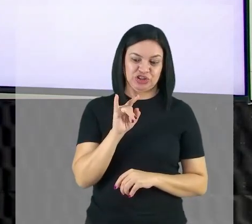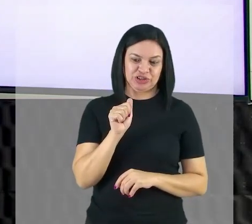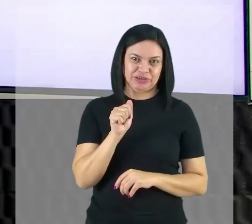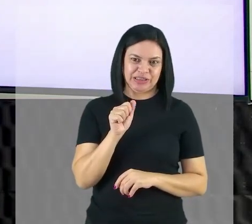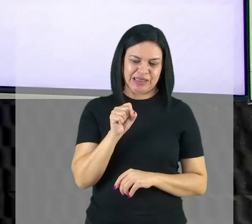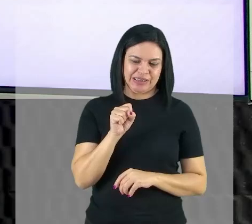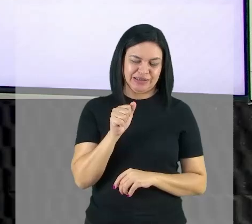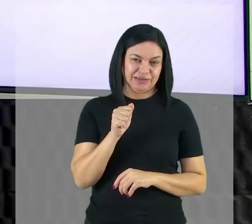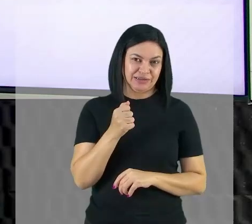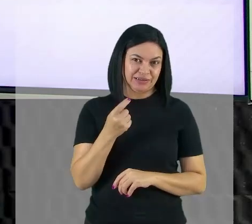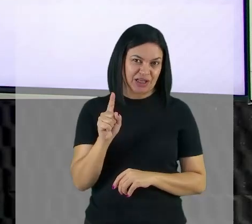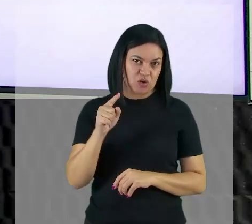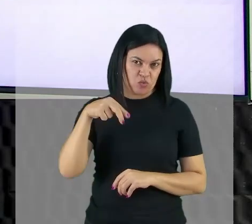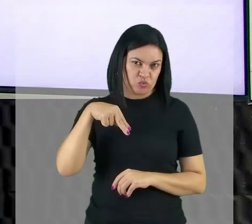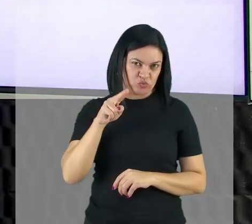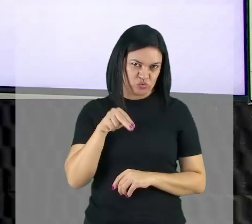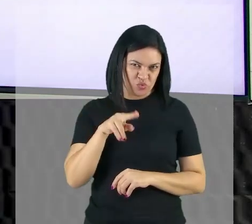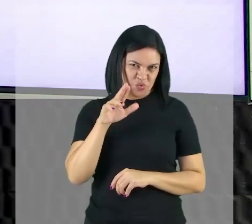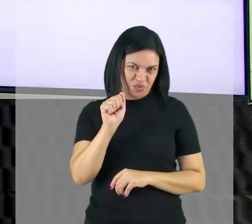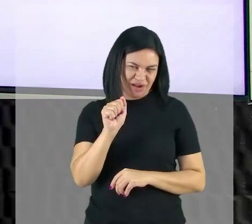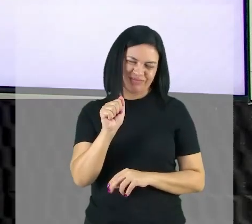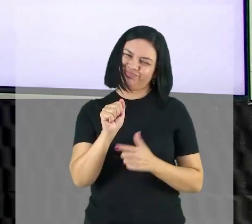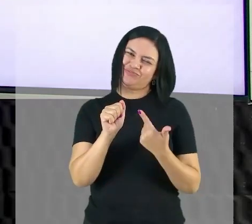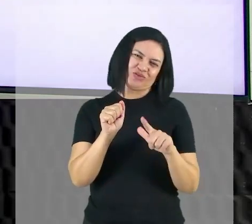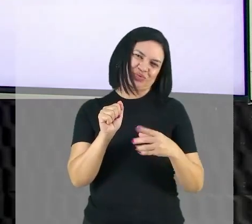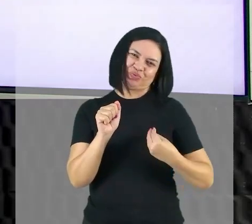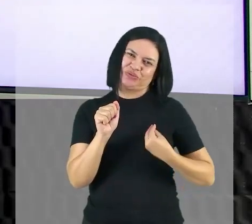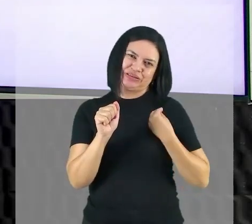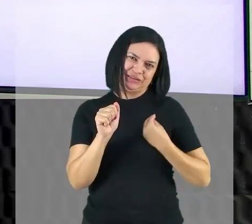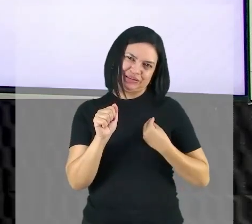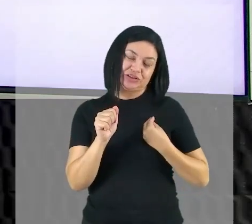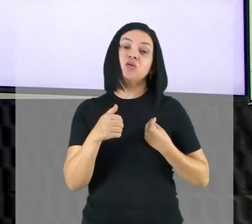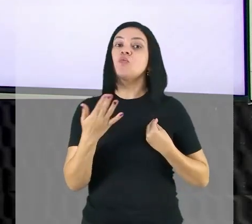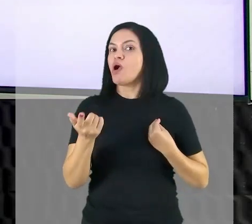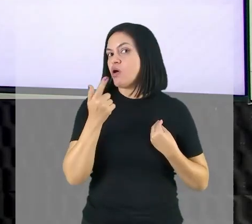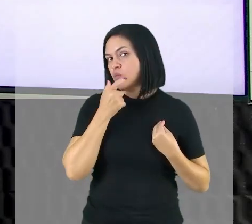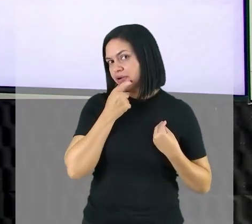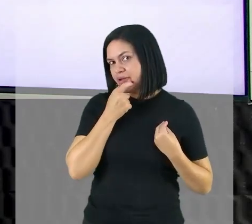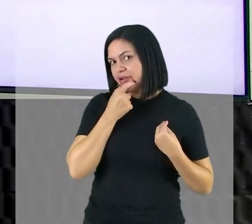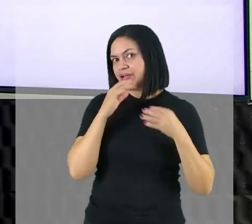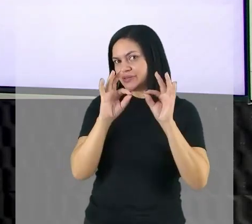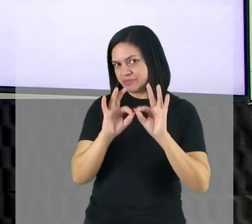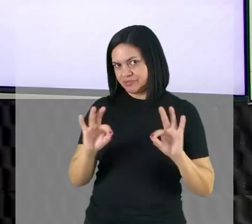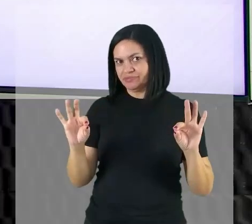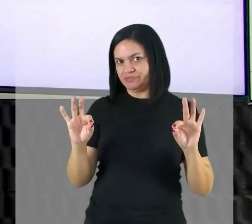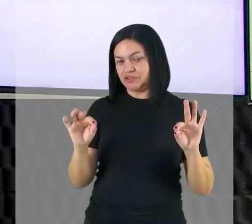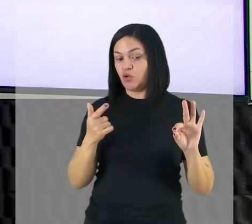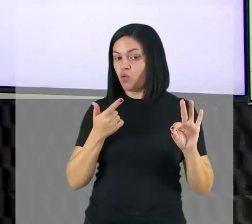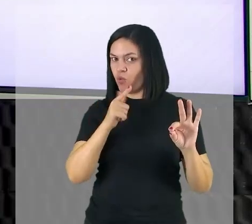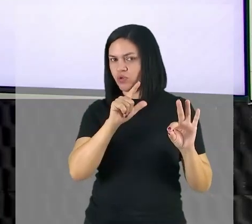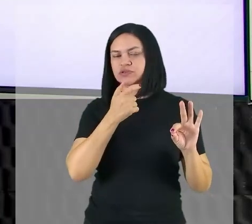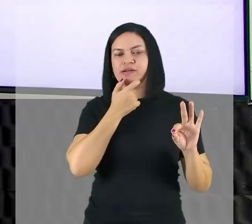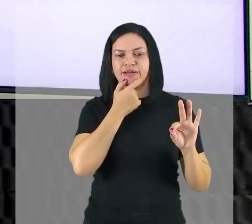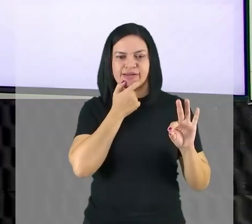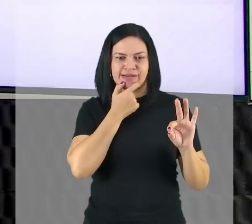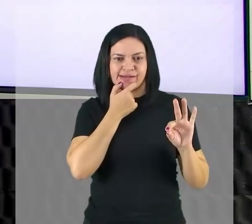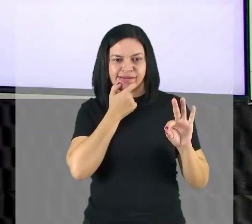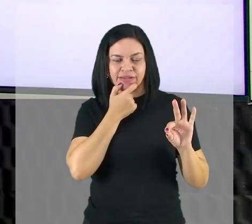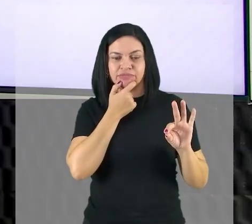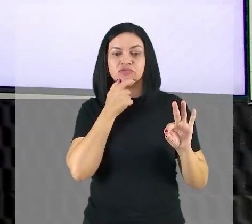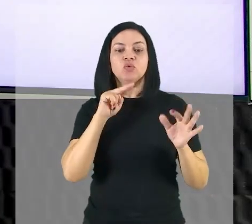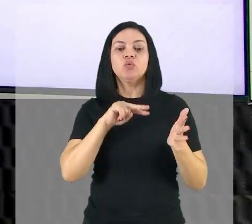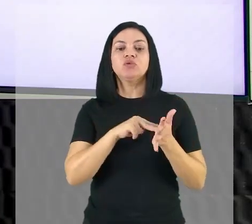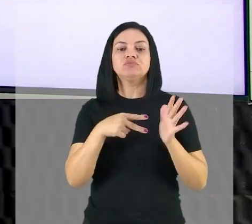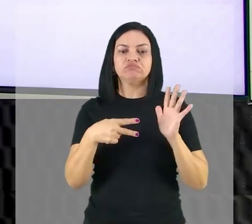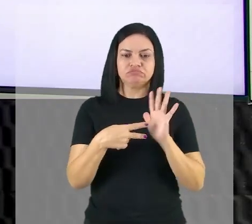Nunca. Como que eles usam? Que expressão eles usam para falar disso? Eles usam when pigs fly. O que quer dizer